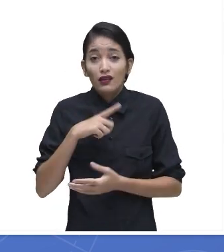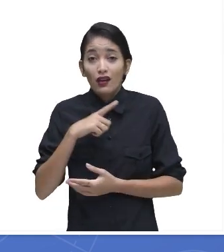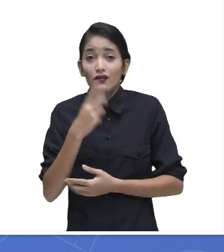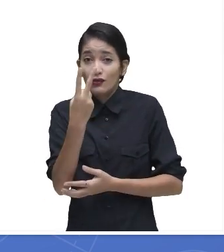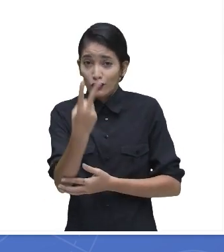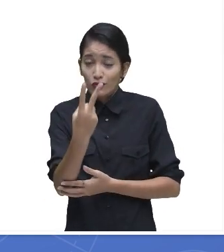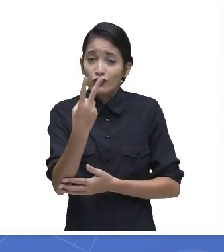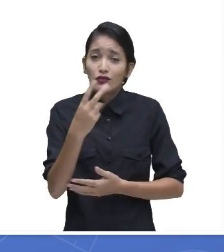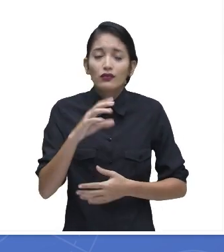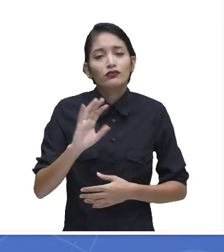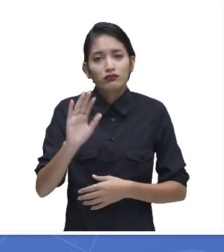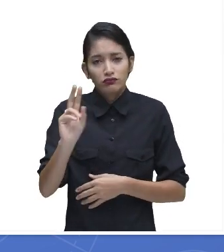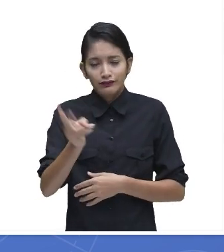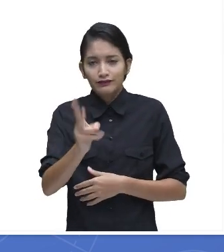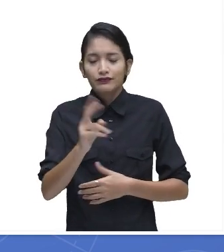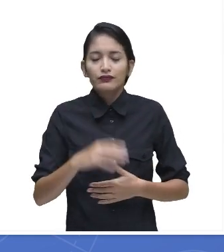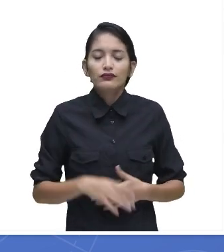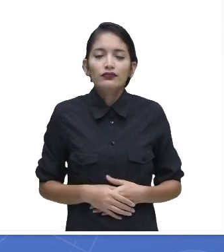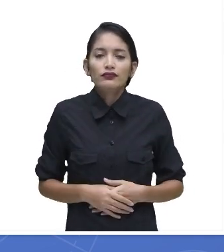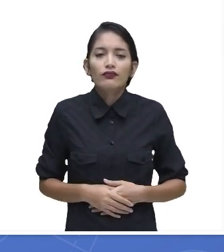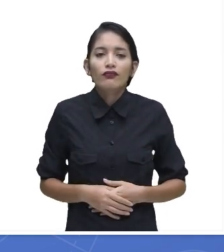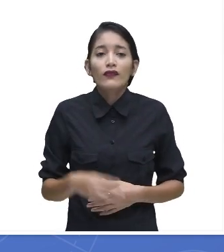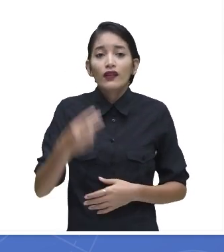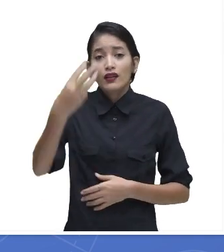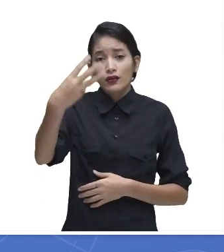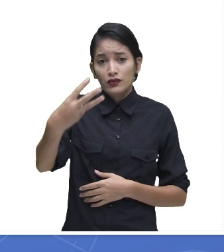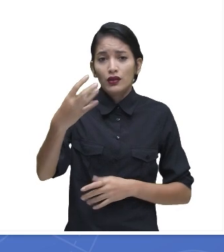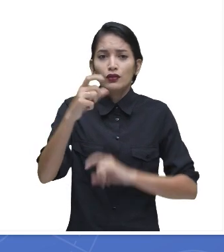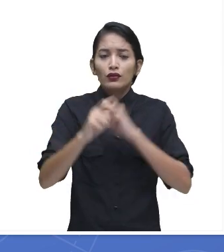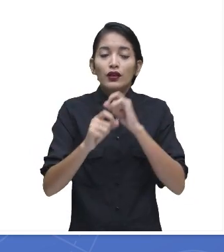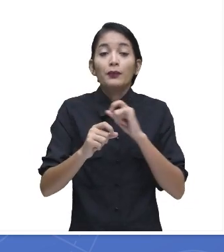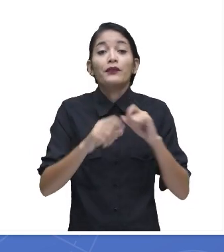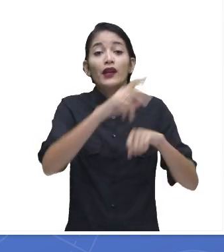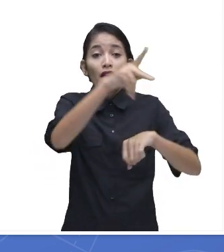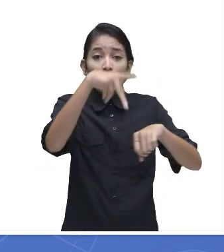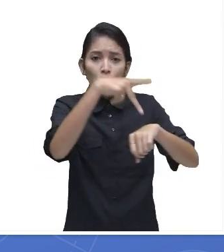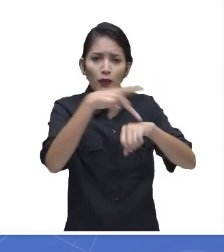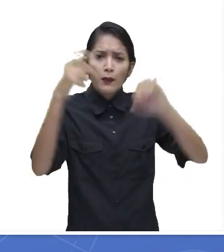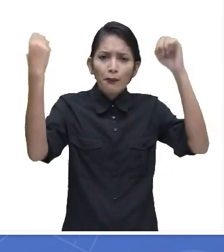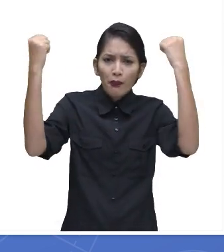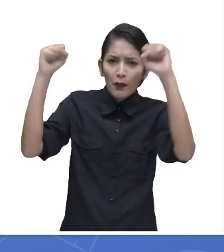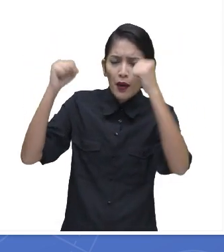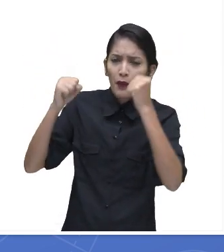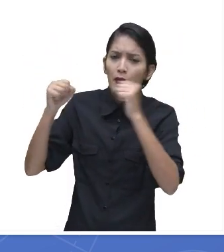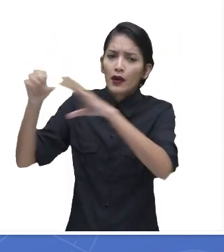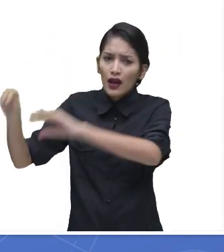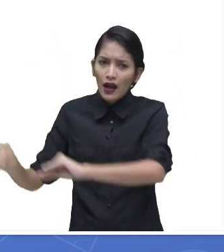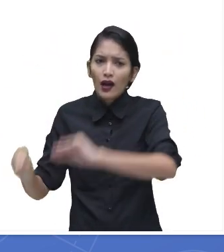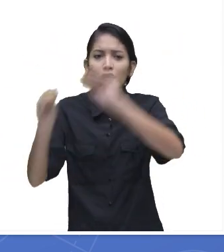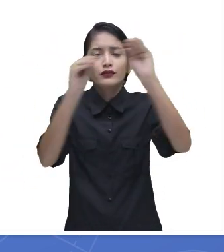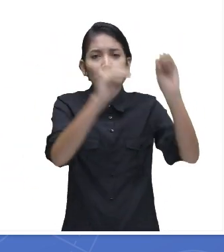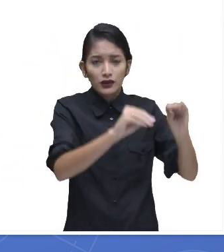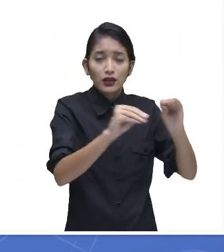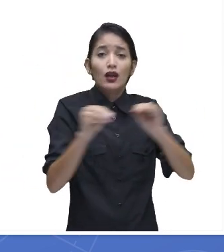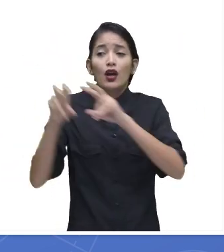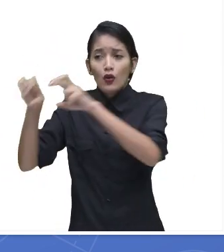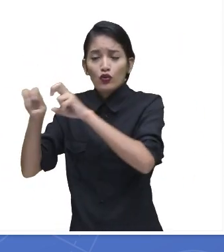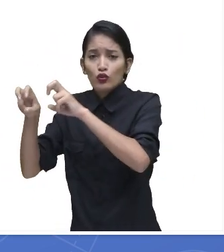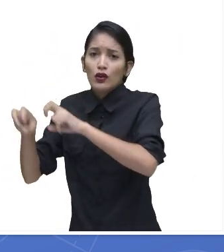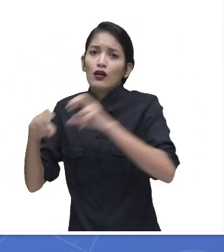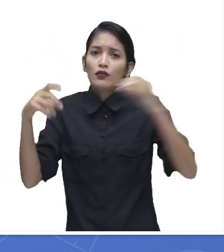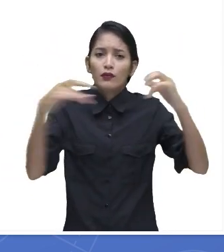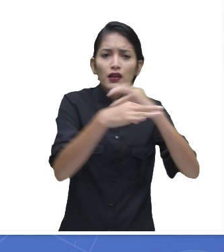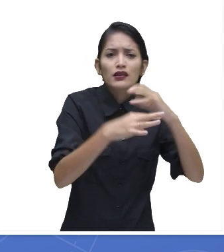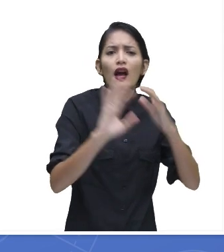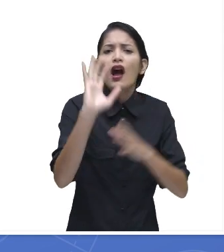aí, né? Questão 3, questão da PUC. Nos países industrializados, a migração campo-cidade tem como